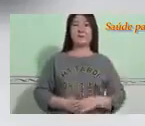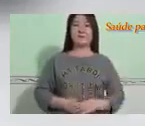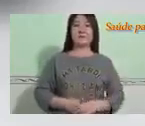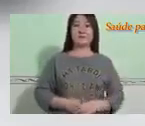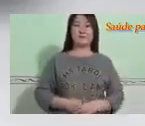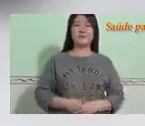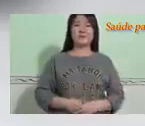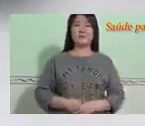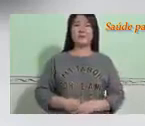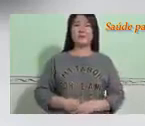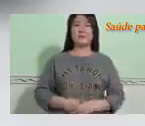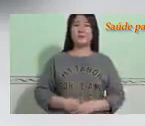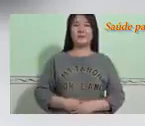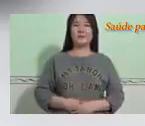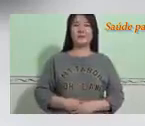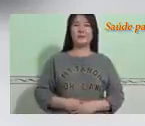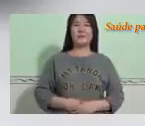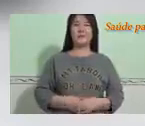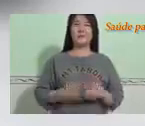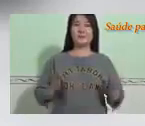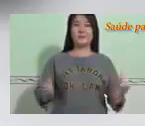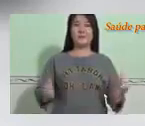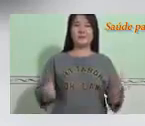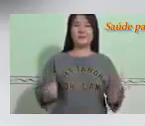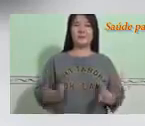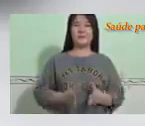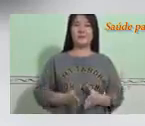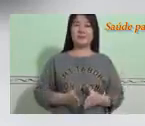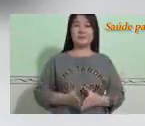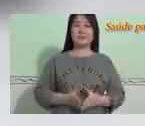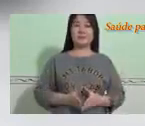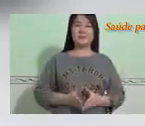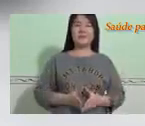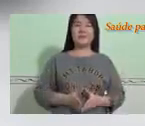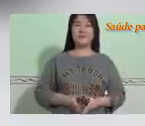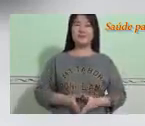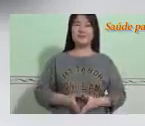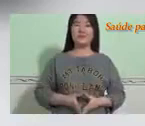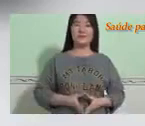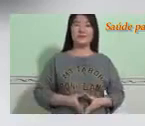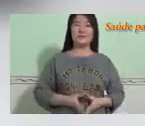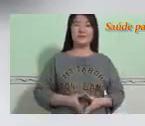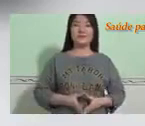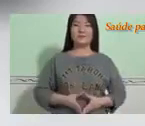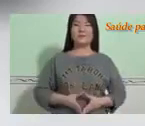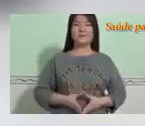COMOFOIFETOOSTUDOOS pesquisadores da Universidade de Stanford, a observarem que a abelha aranha era maior que a